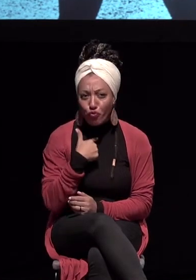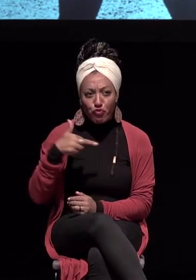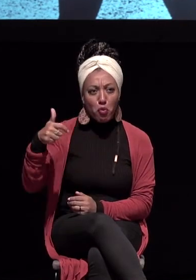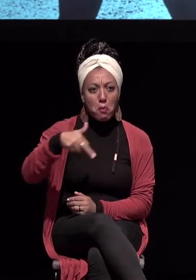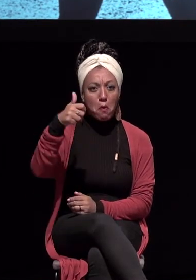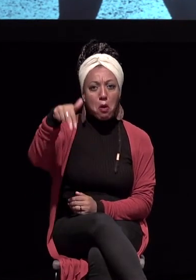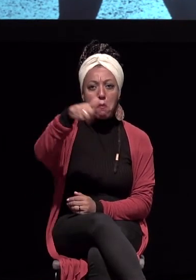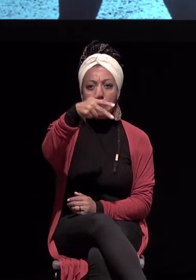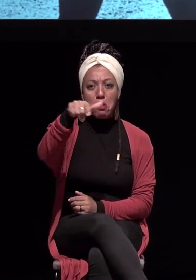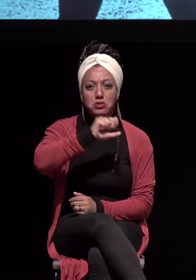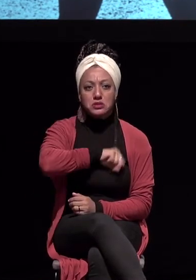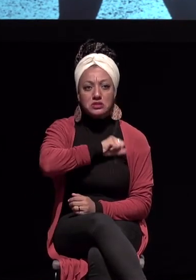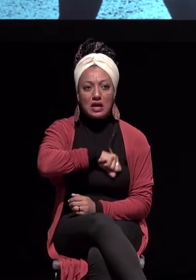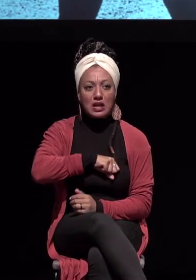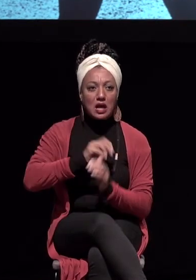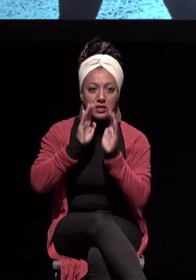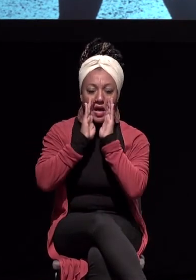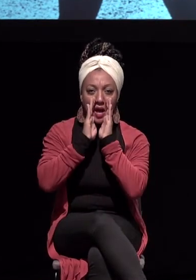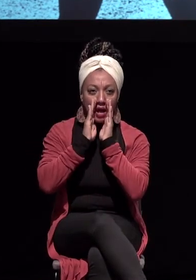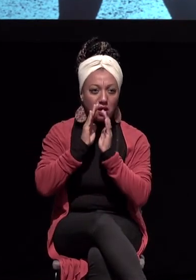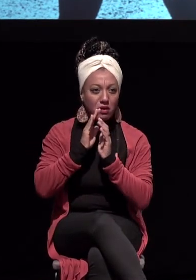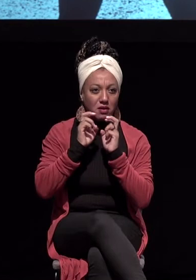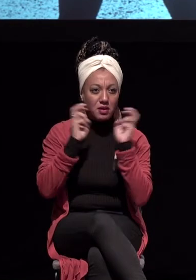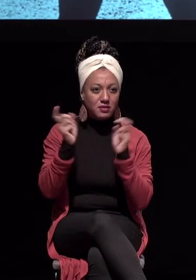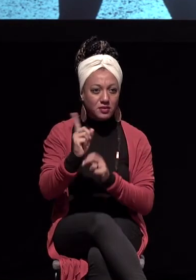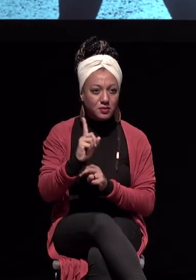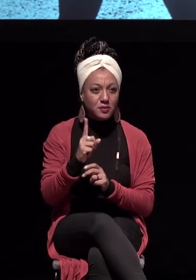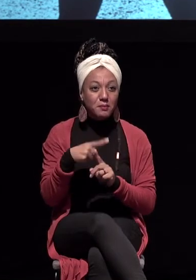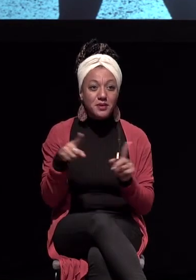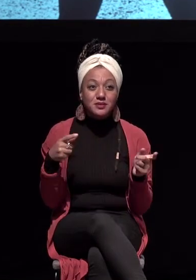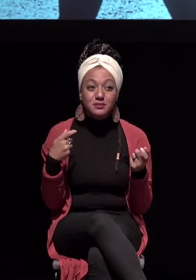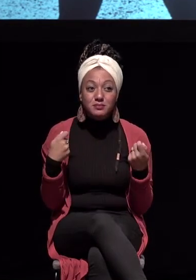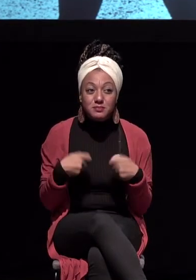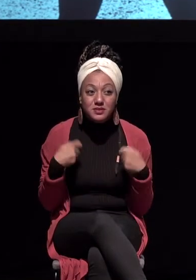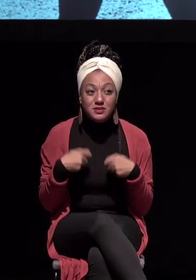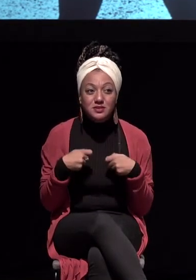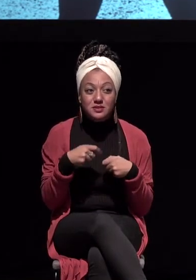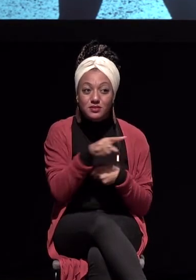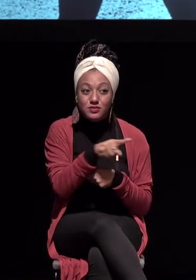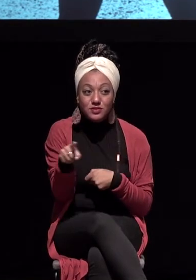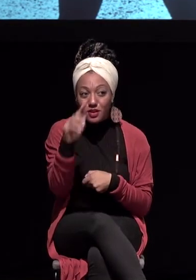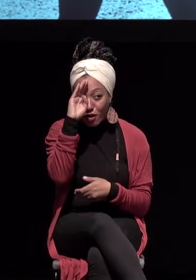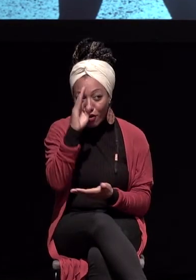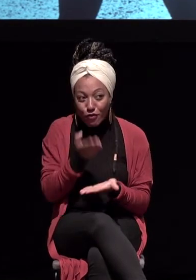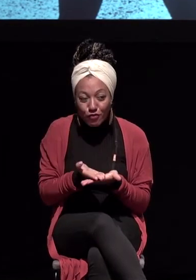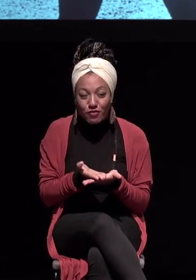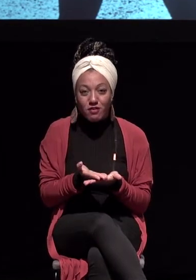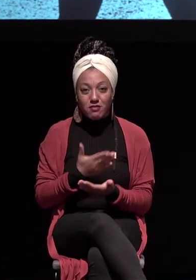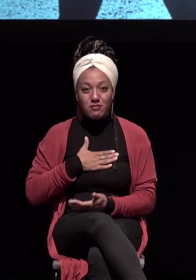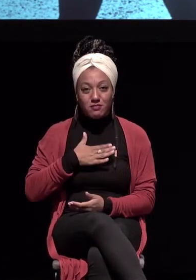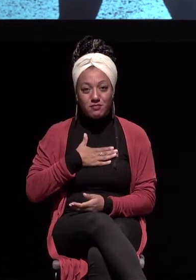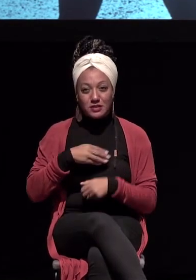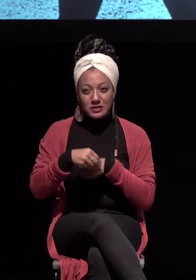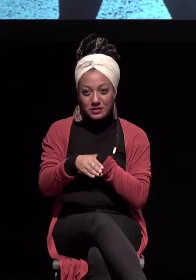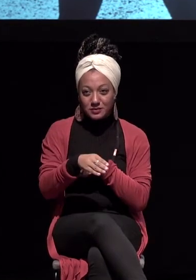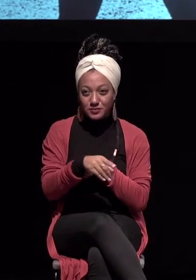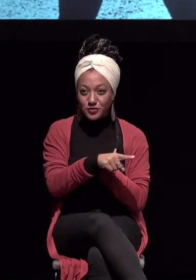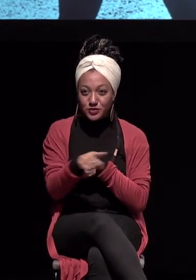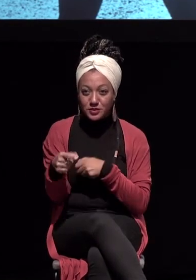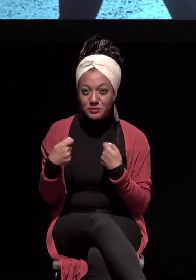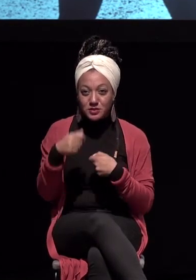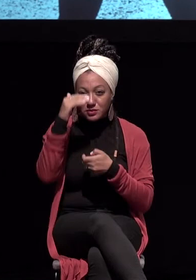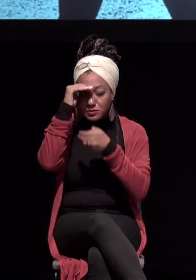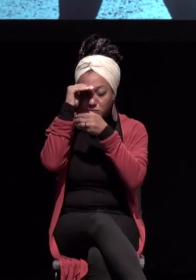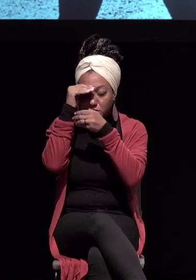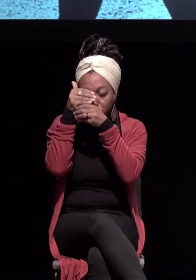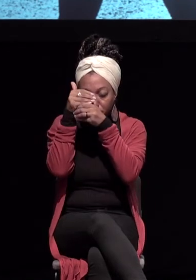aí, pular na cabeça de vocês, dar um grito no ouvido. Mas ele precisa de confiança e de tempo, que é da gente fechar os olhos, da gente permitir